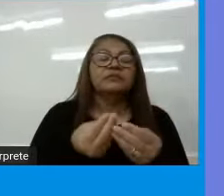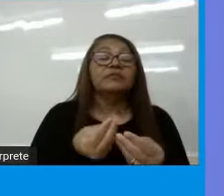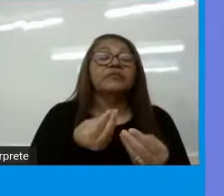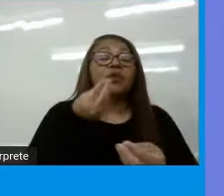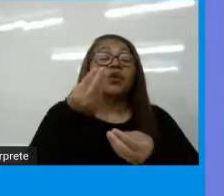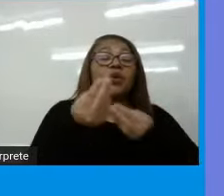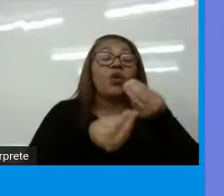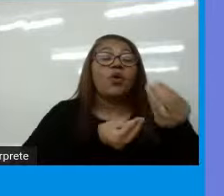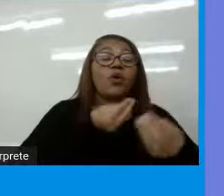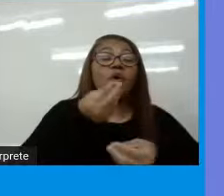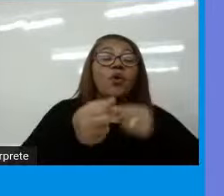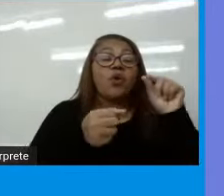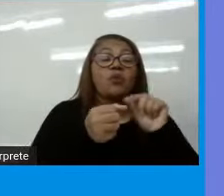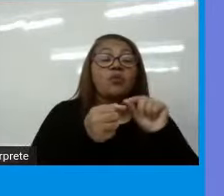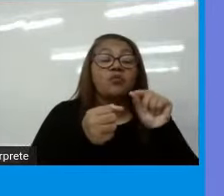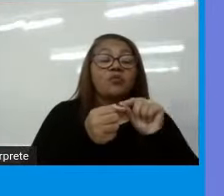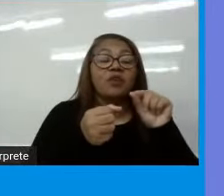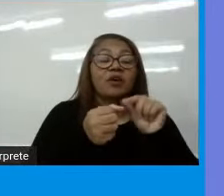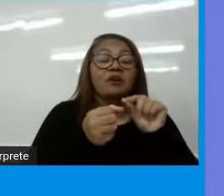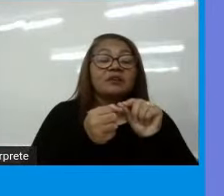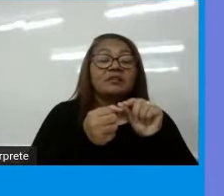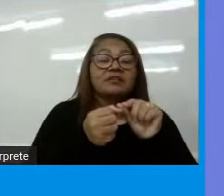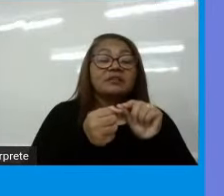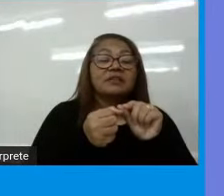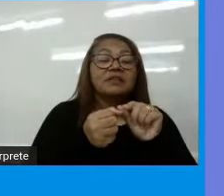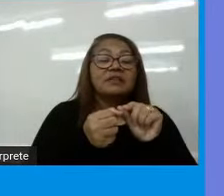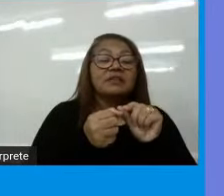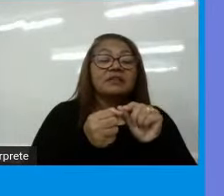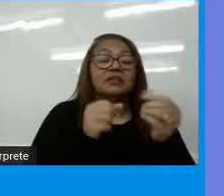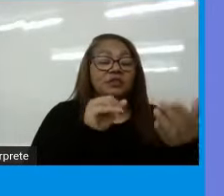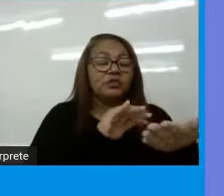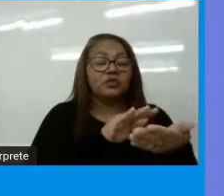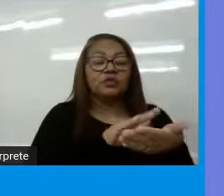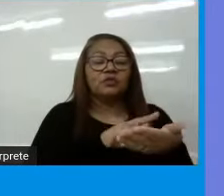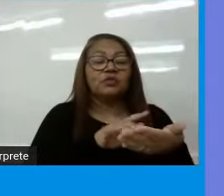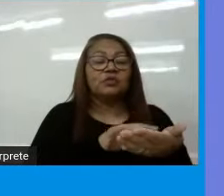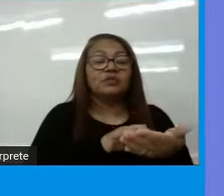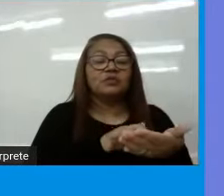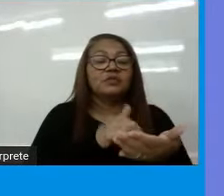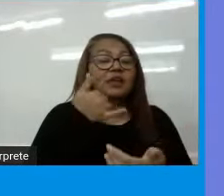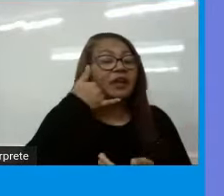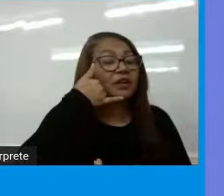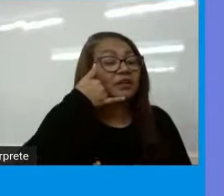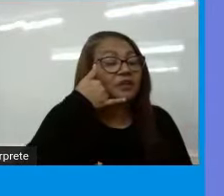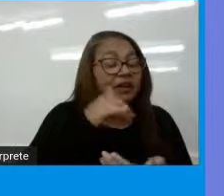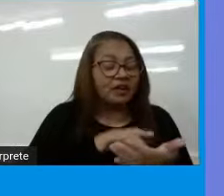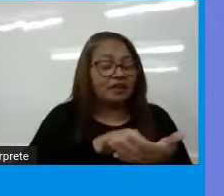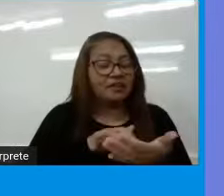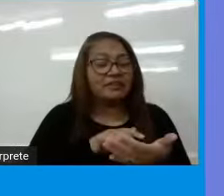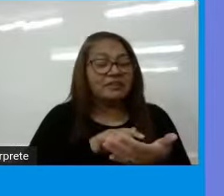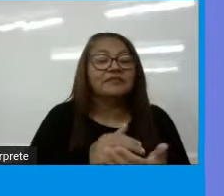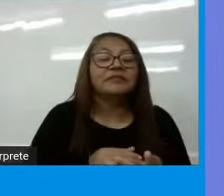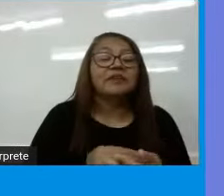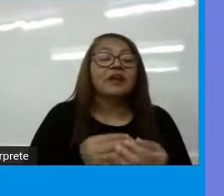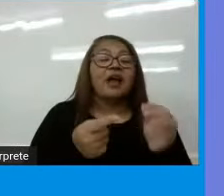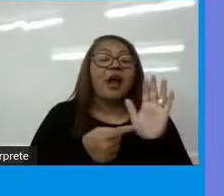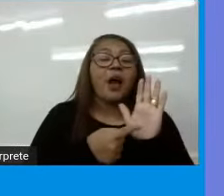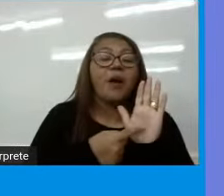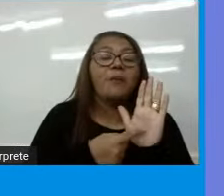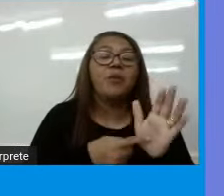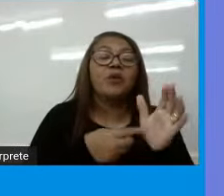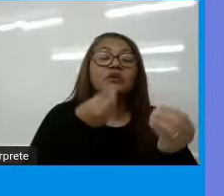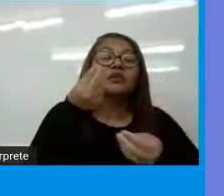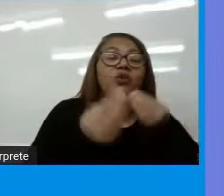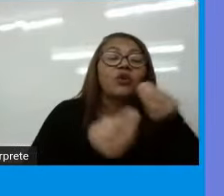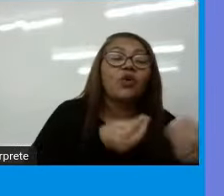que vocês prestassem atenção, que é um vídeo curto, mas é bem legal, traz dicas interessantes e fáceis da